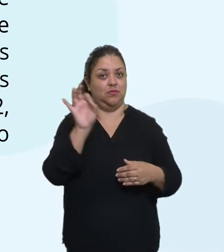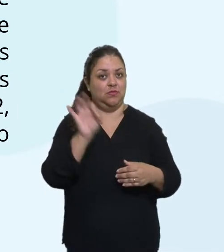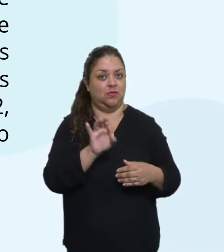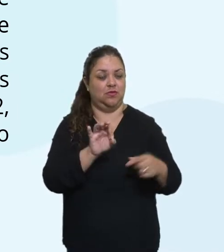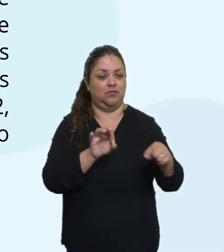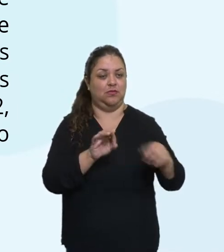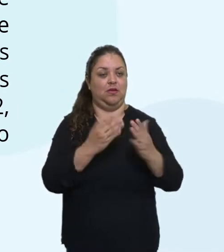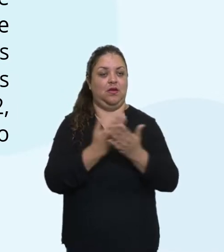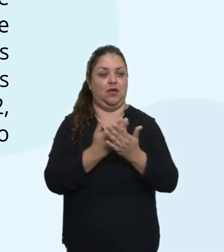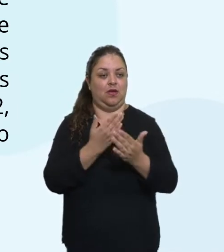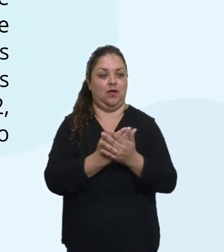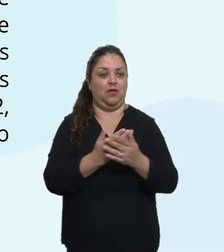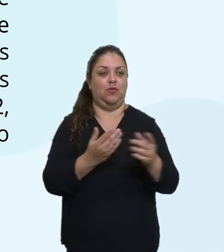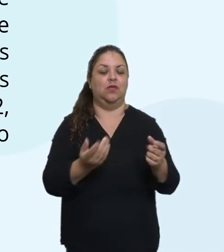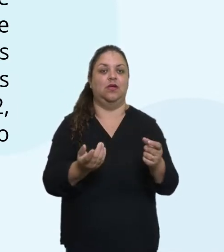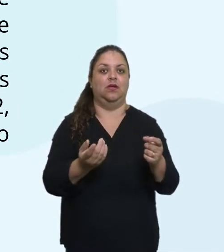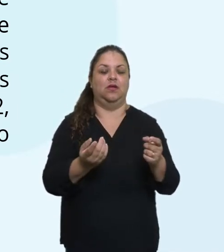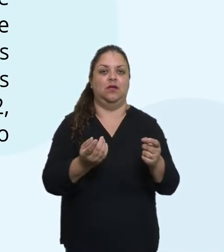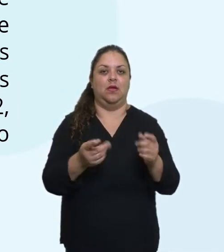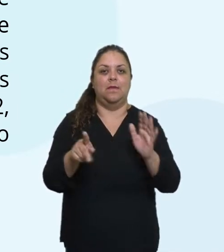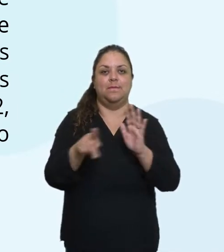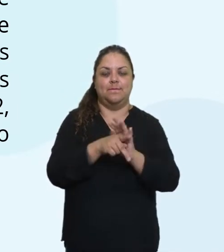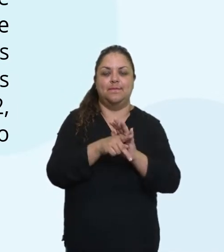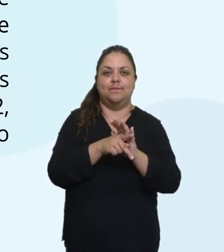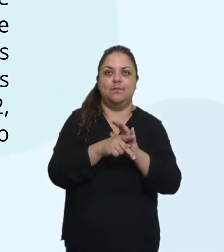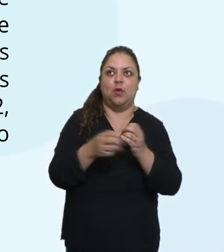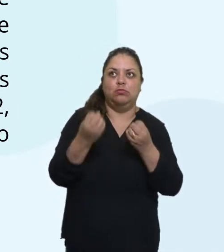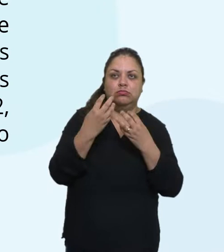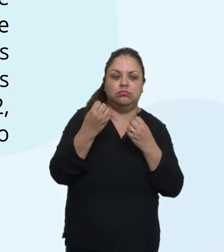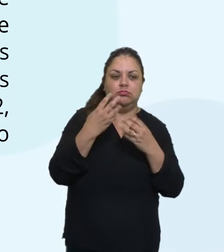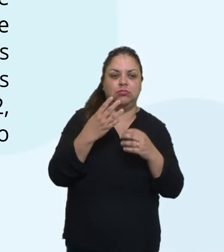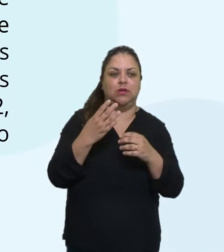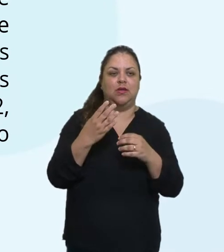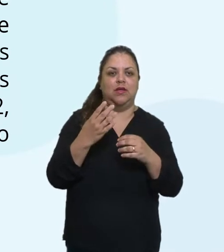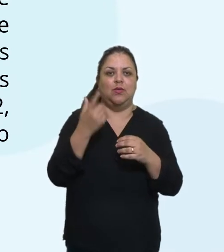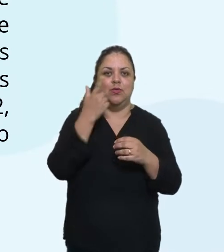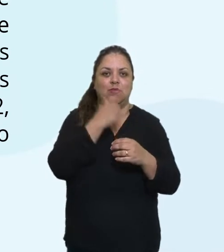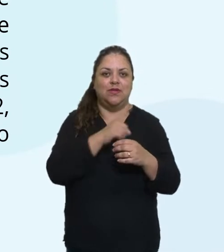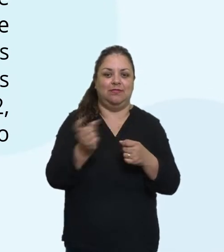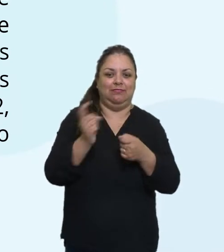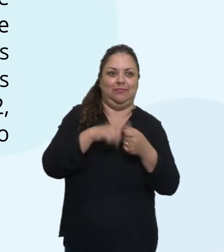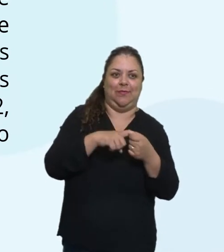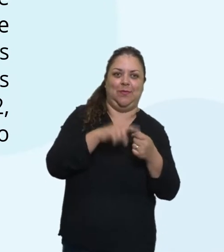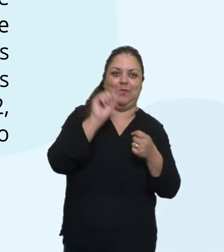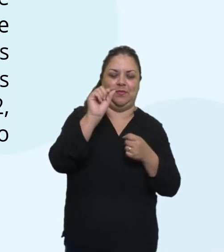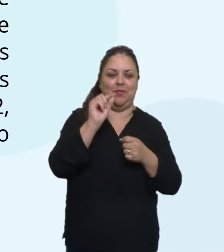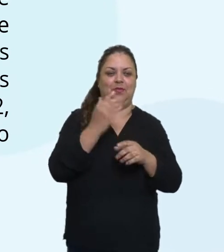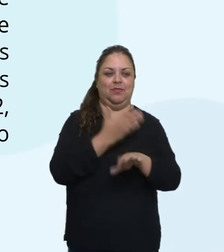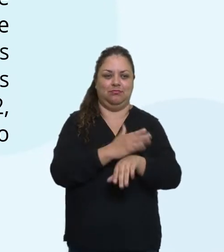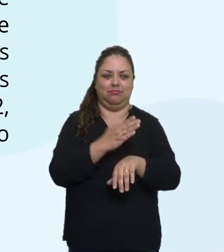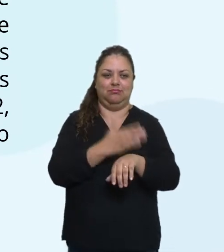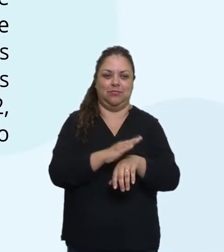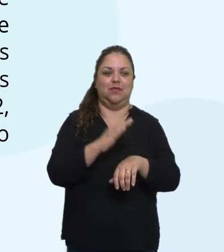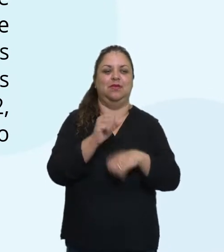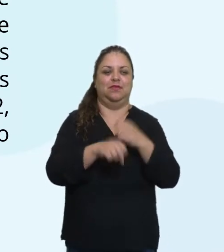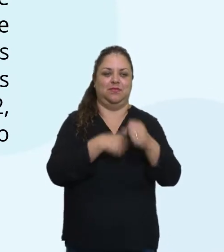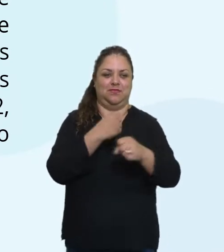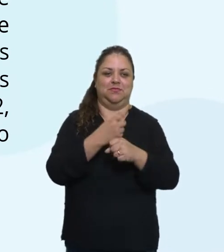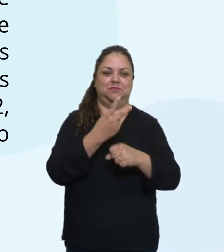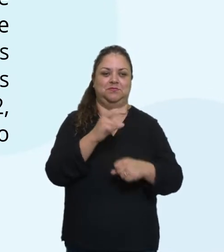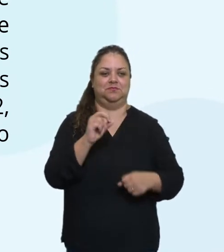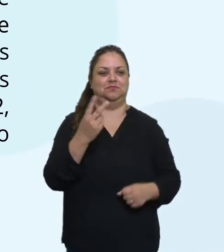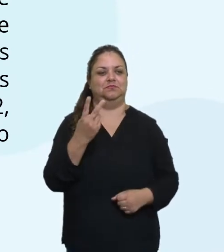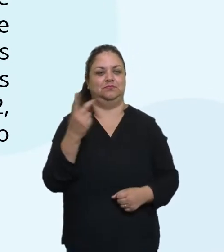das aulas de recuperação intensiva de Janeiro de 2022 independente dos resultados de rendimento